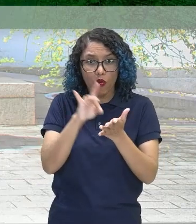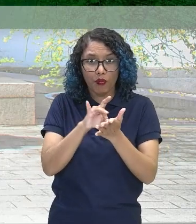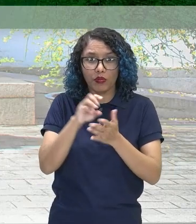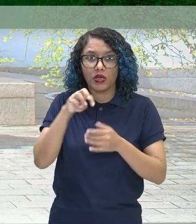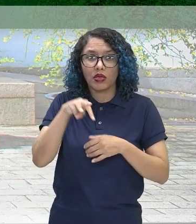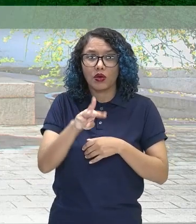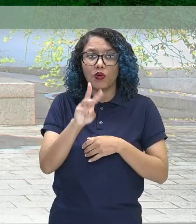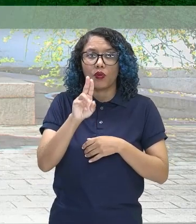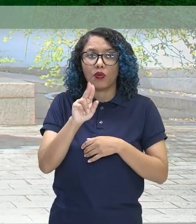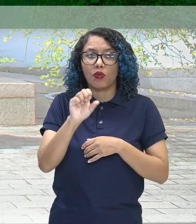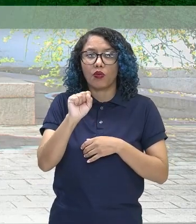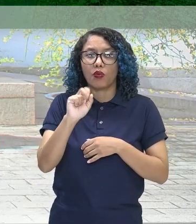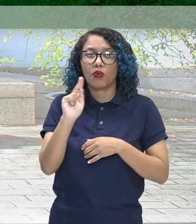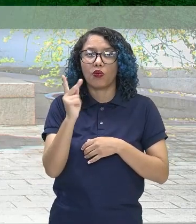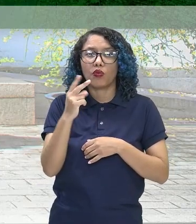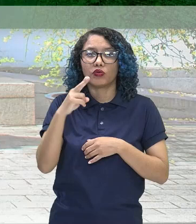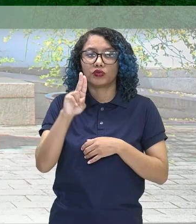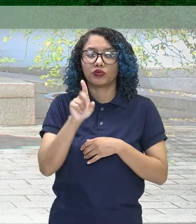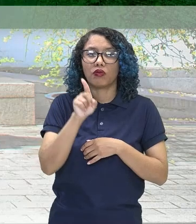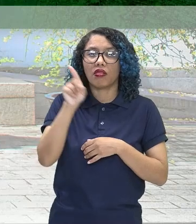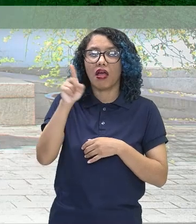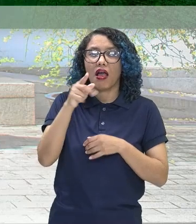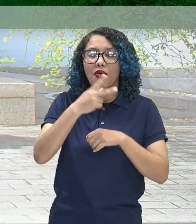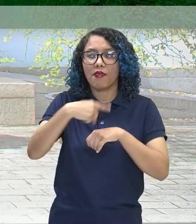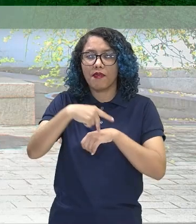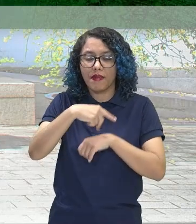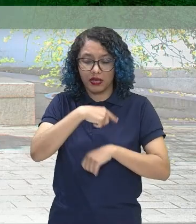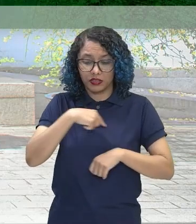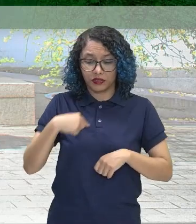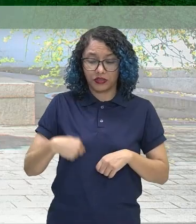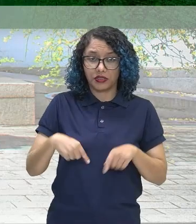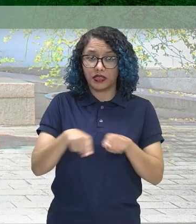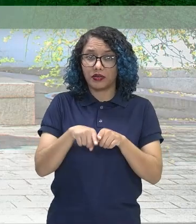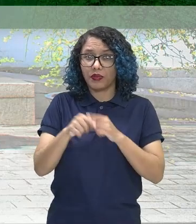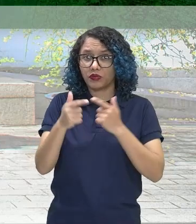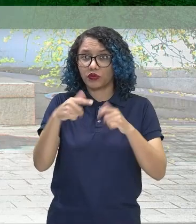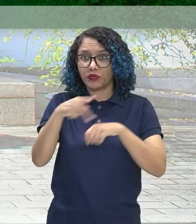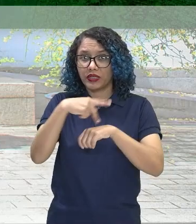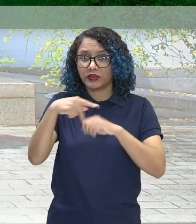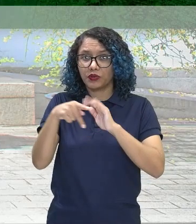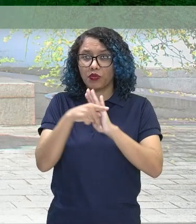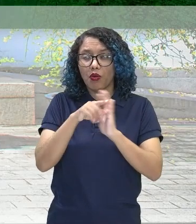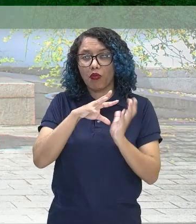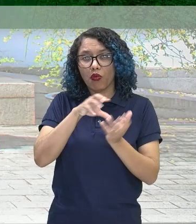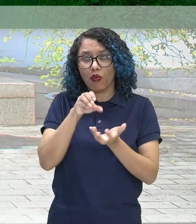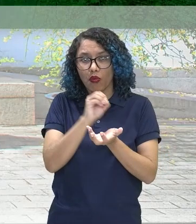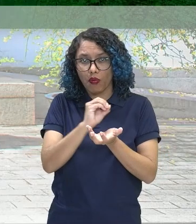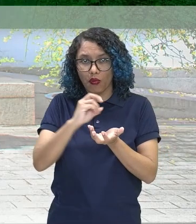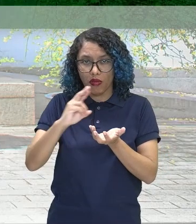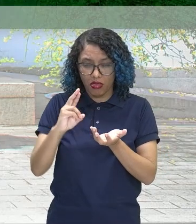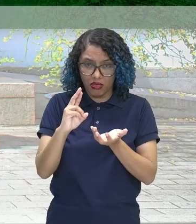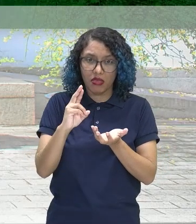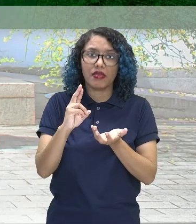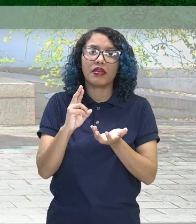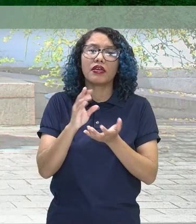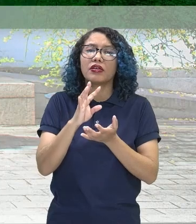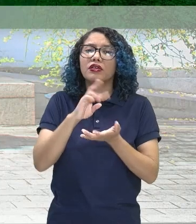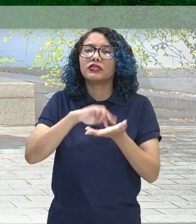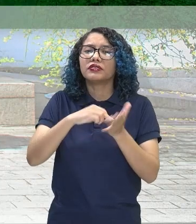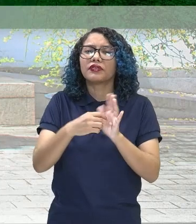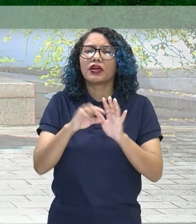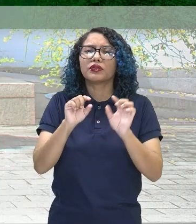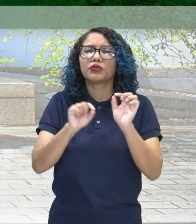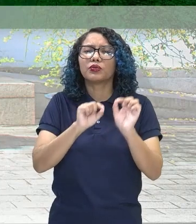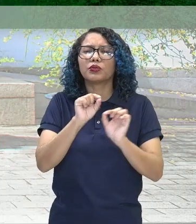Wushu, isso lá na China e nos países ali do Oriente. E o seu significado é arte da